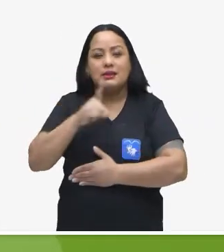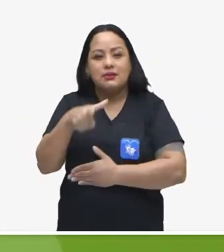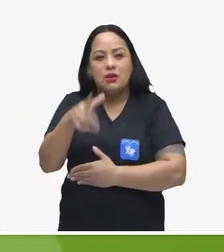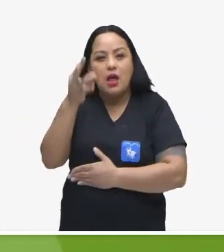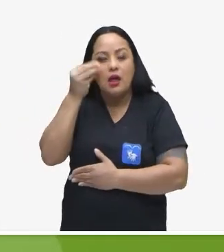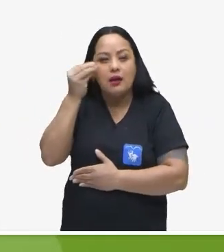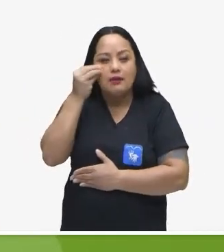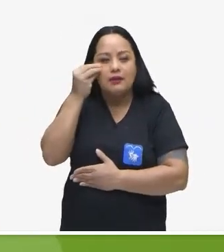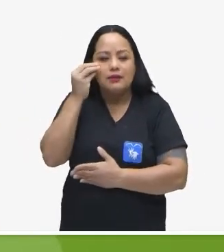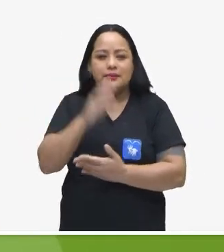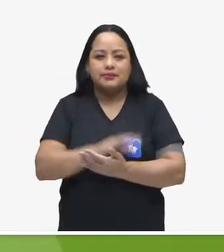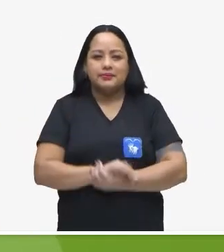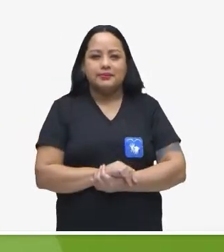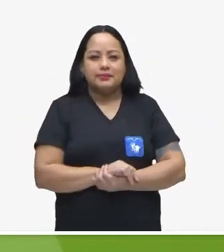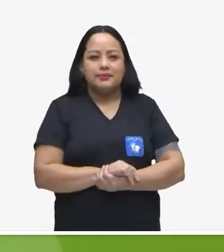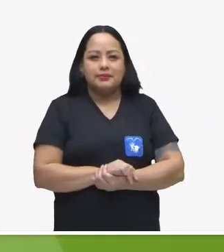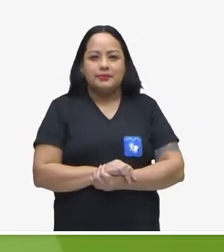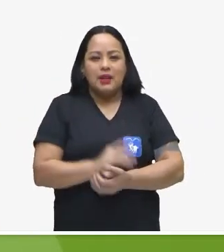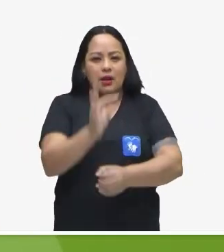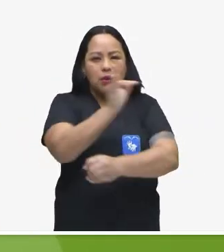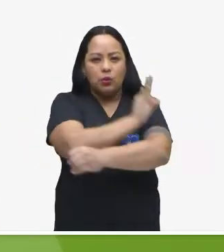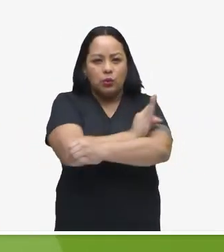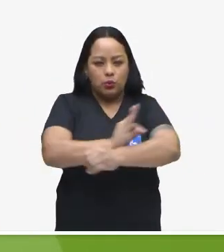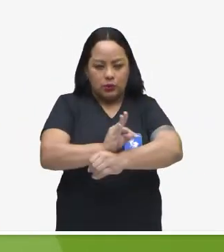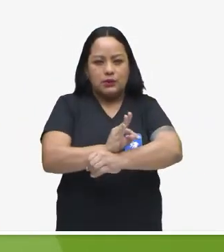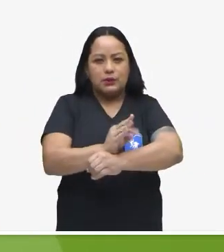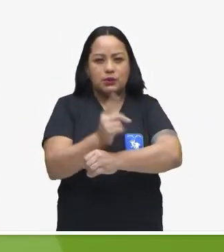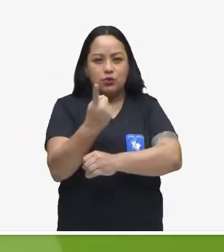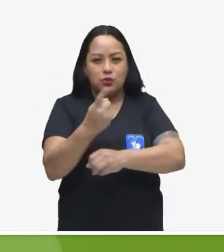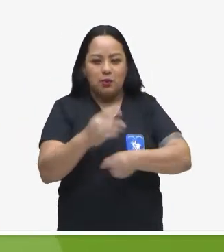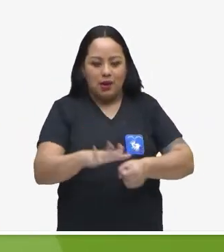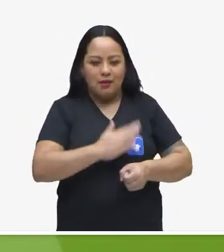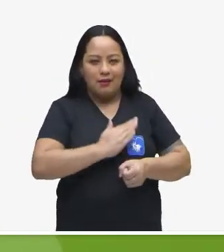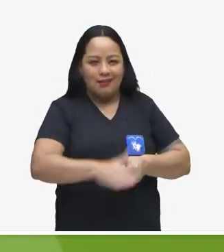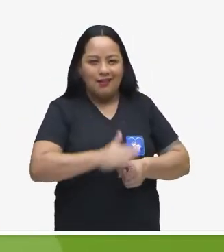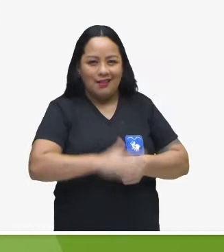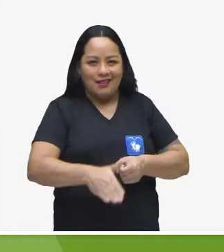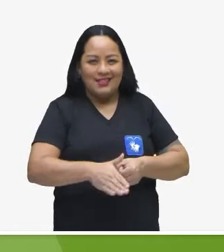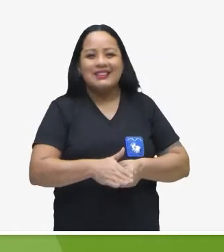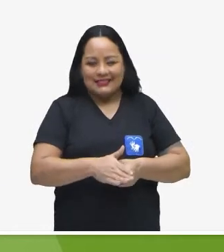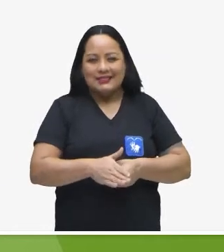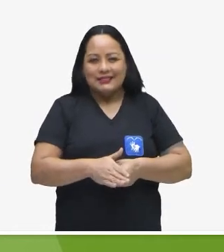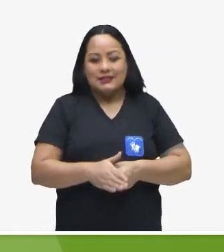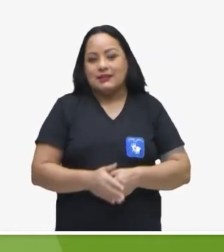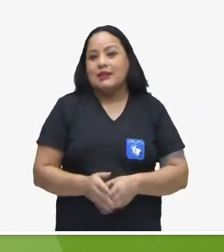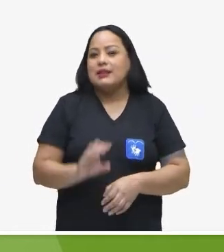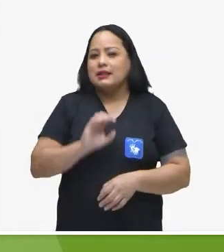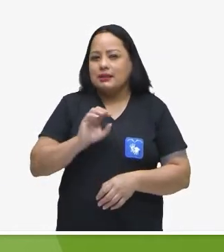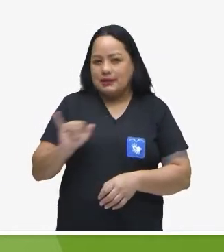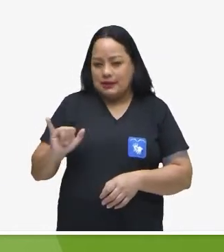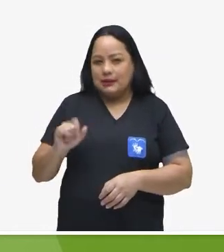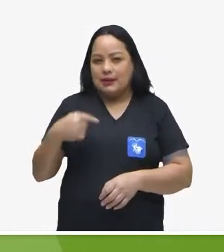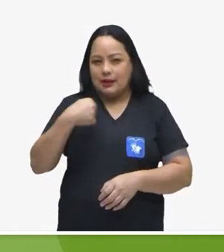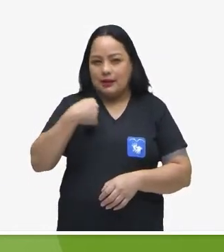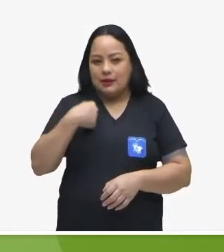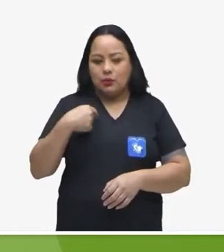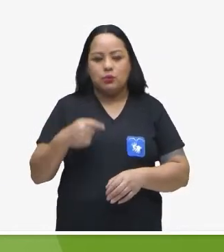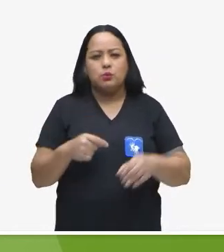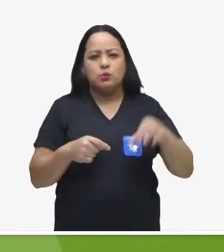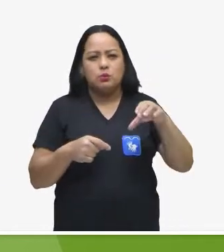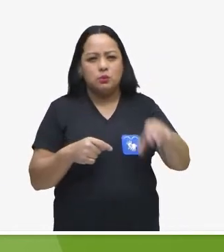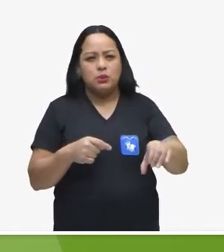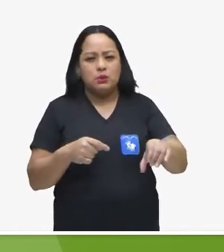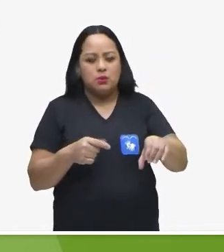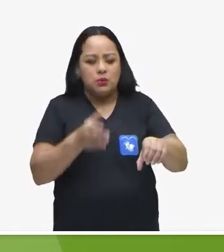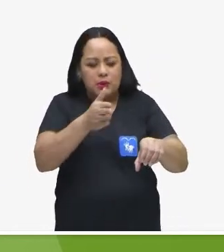vendo o tecido de uma cebola, tá? Então, se eu pegar uma cebola e tirar